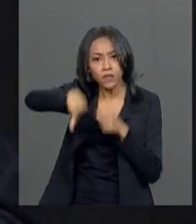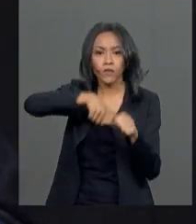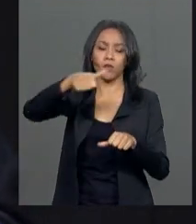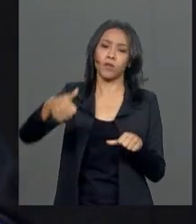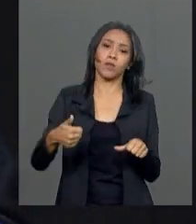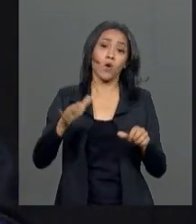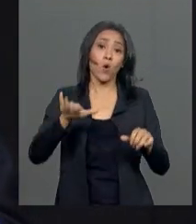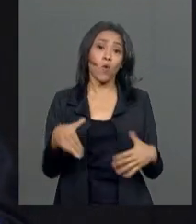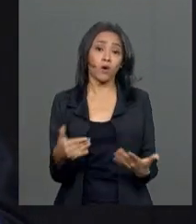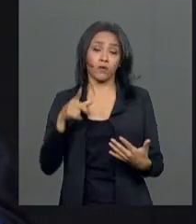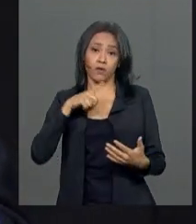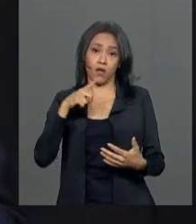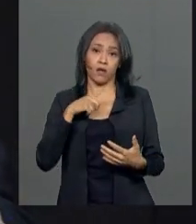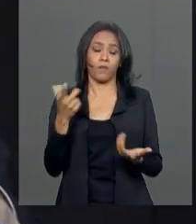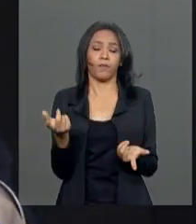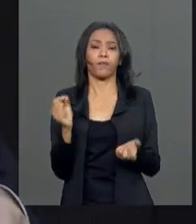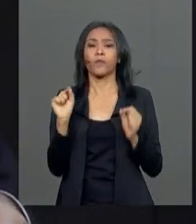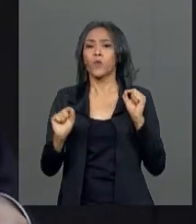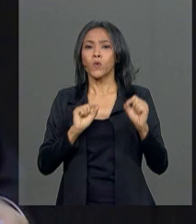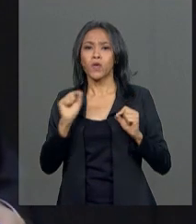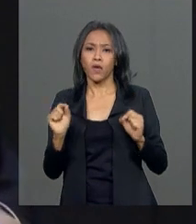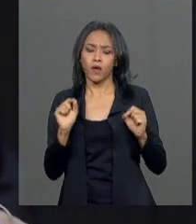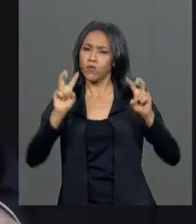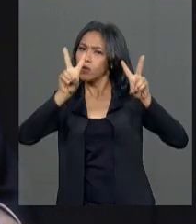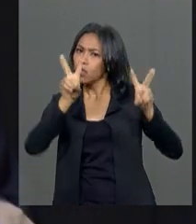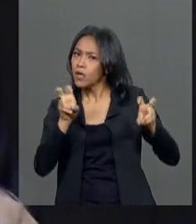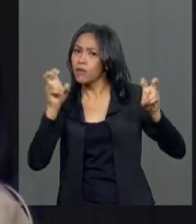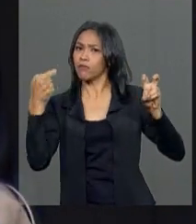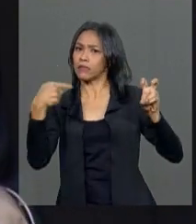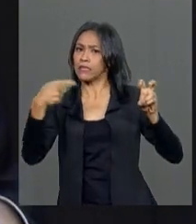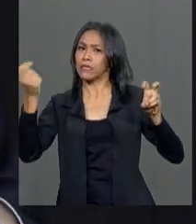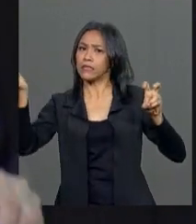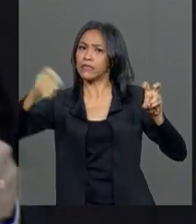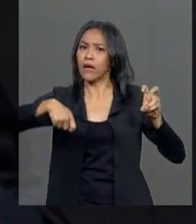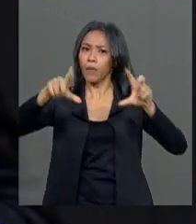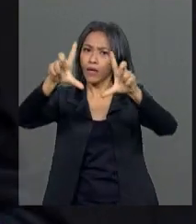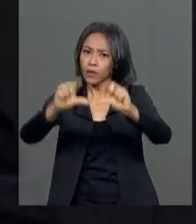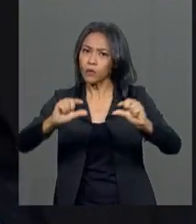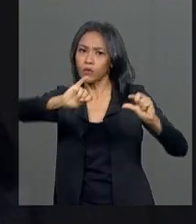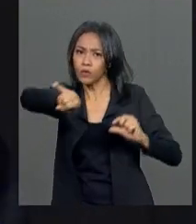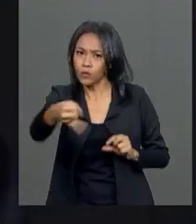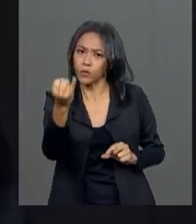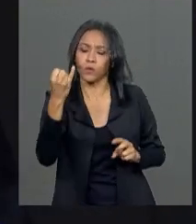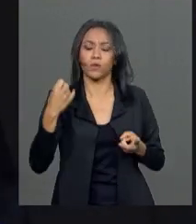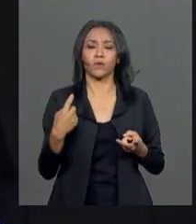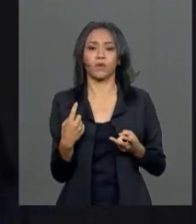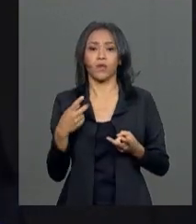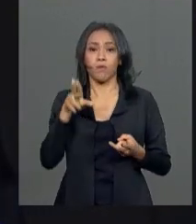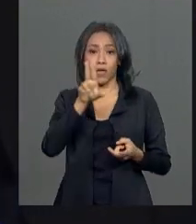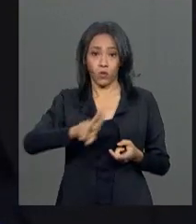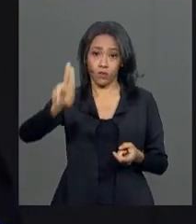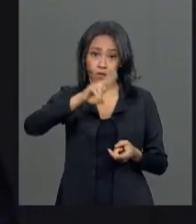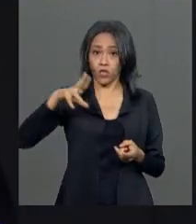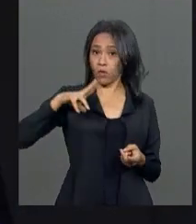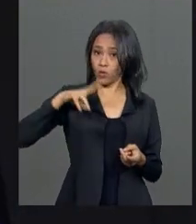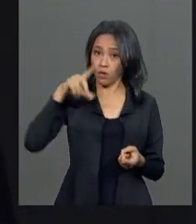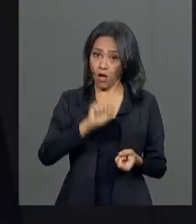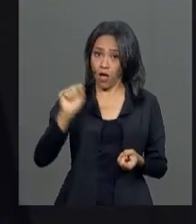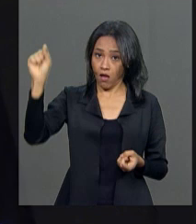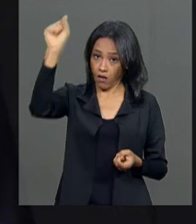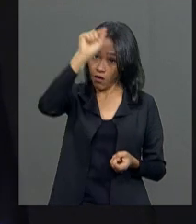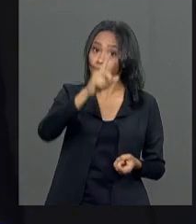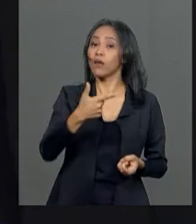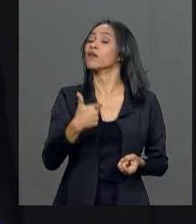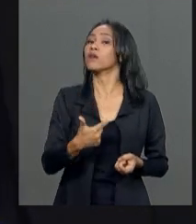linha temática que pode trazer a redução de juros para as instituições privadas numa linha de financiamento